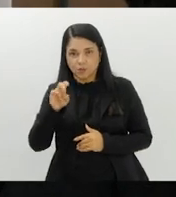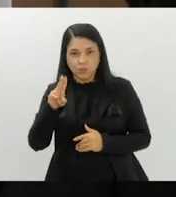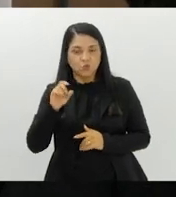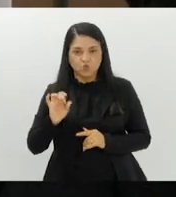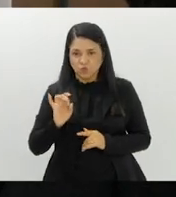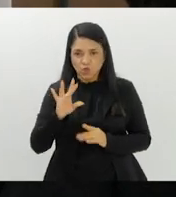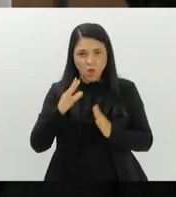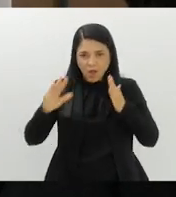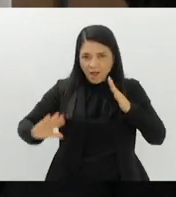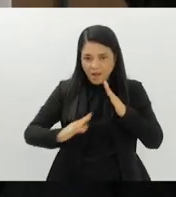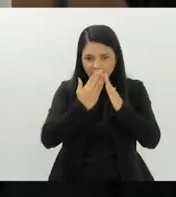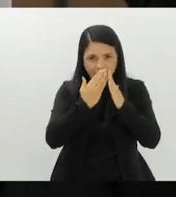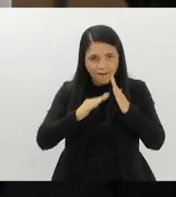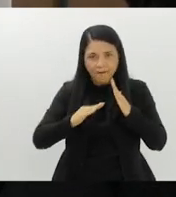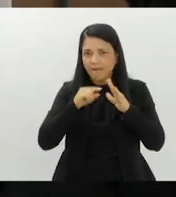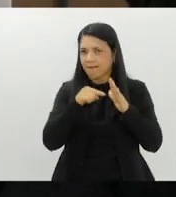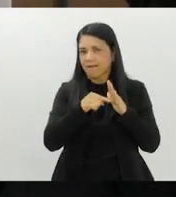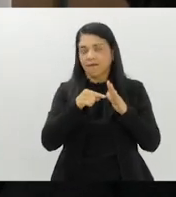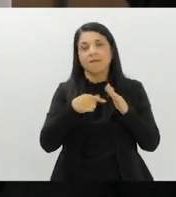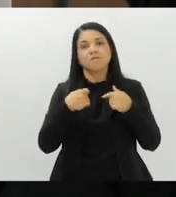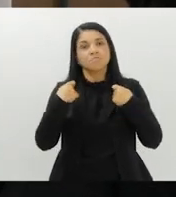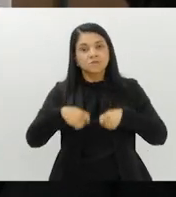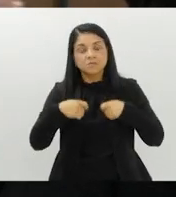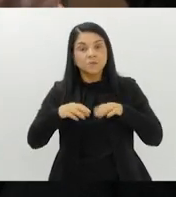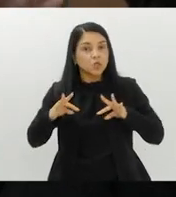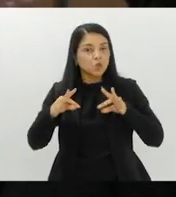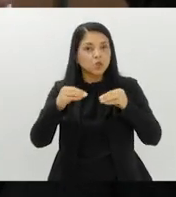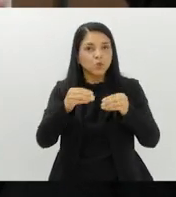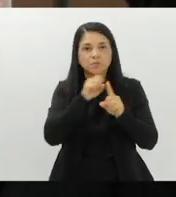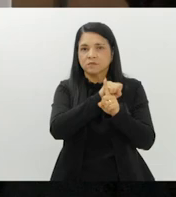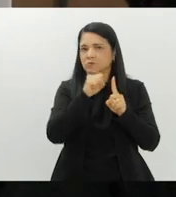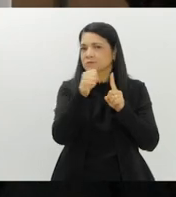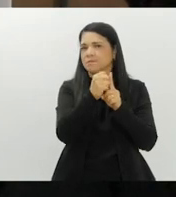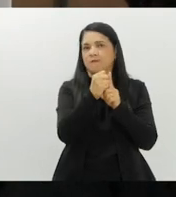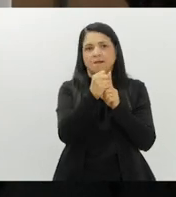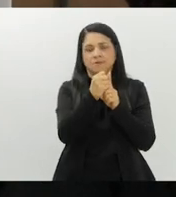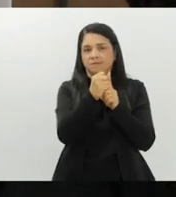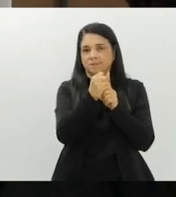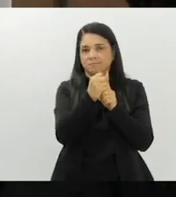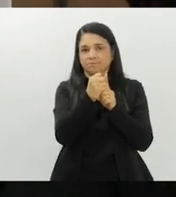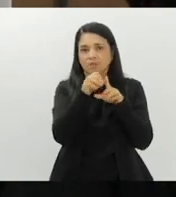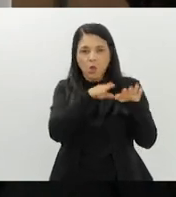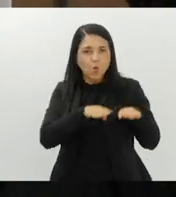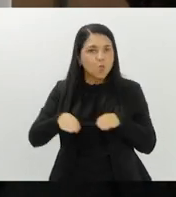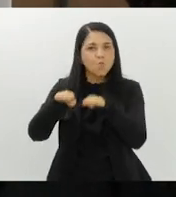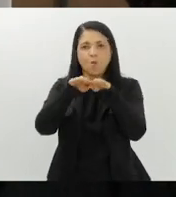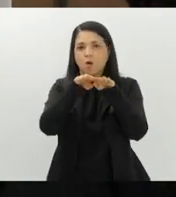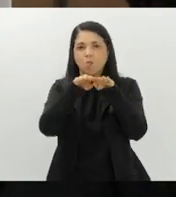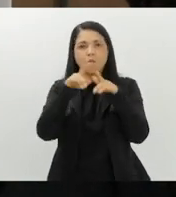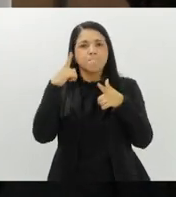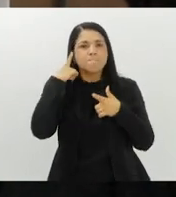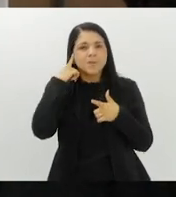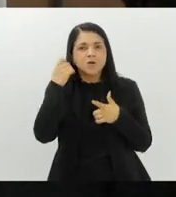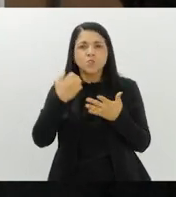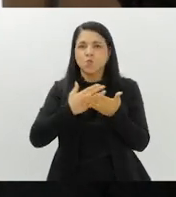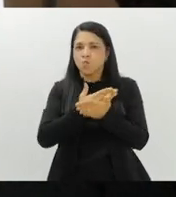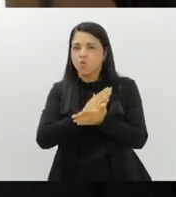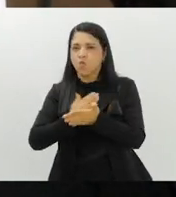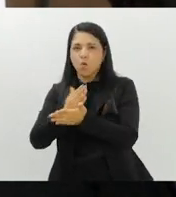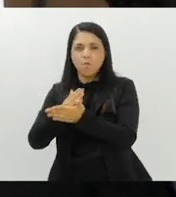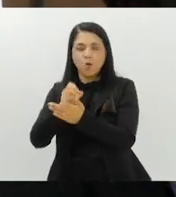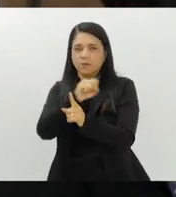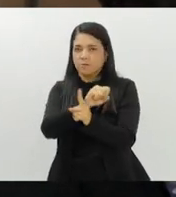de terreiro. Ela tem que ser alvo para toda a sociedade que envolve qualquer tipo de barulho que incomode a